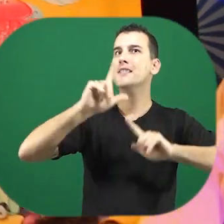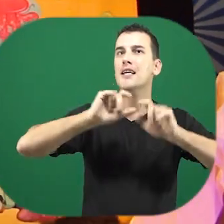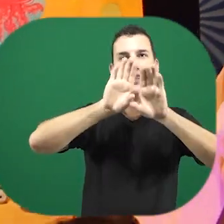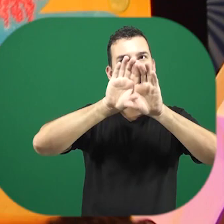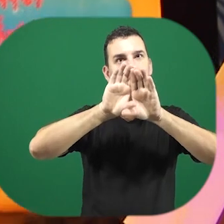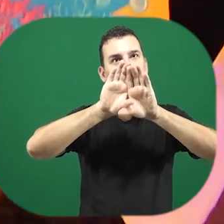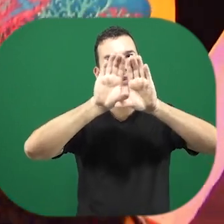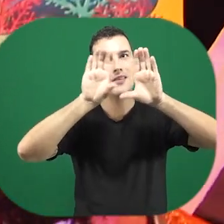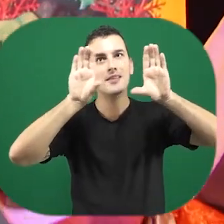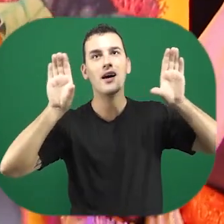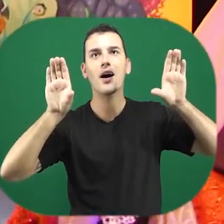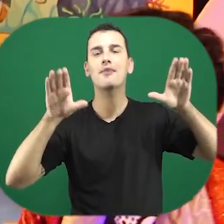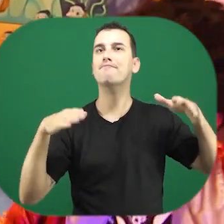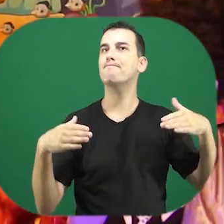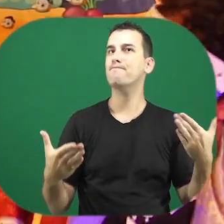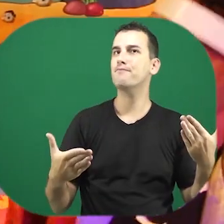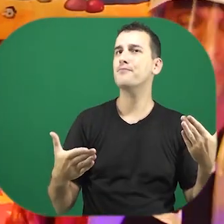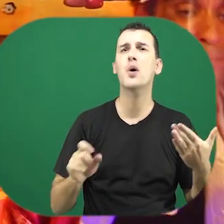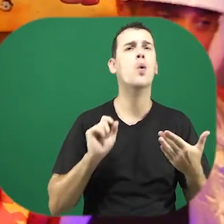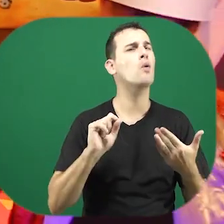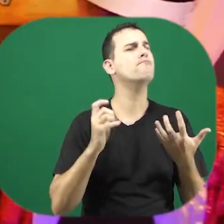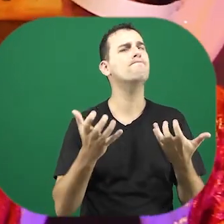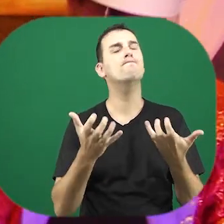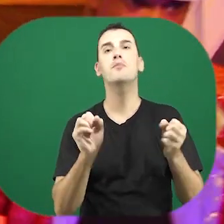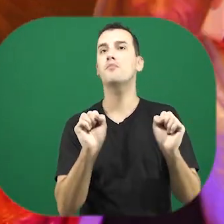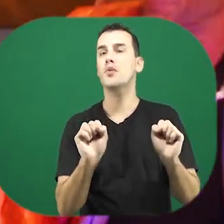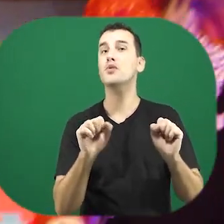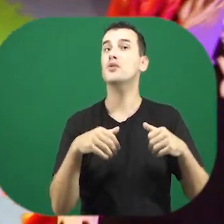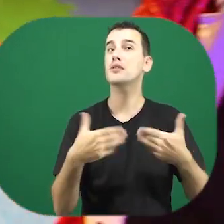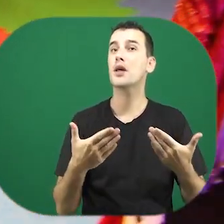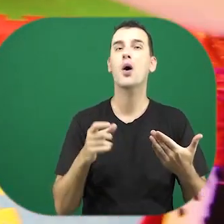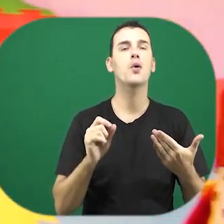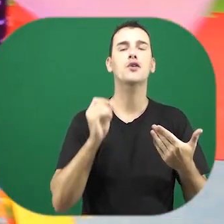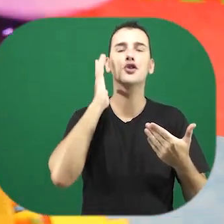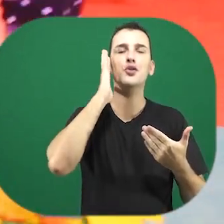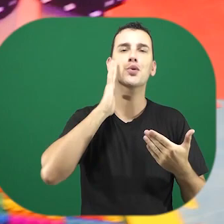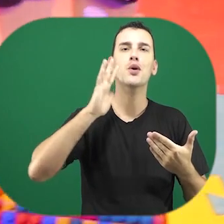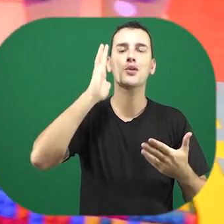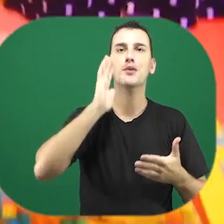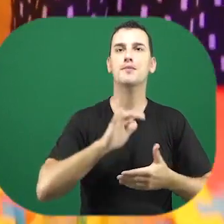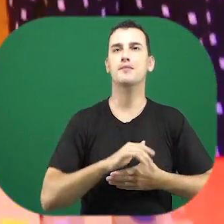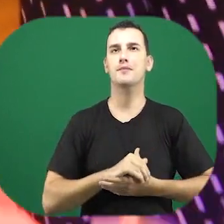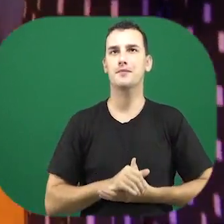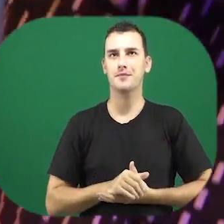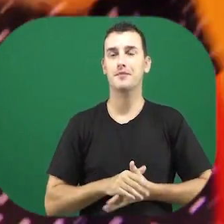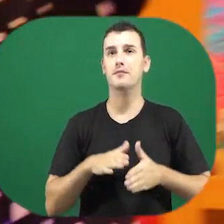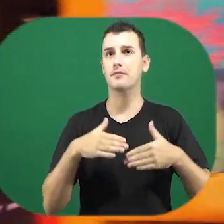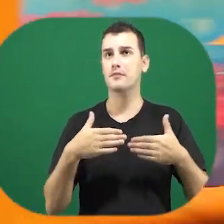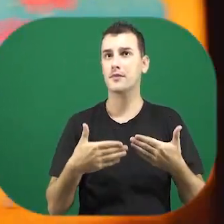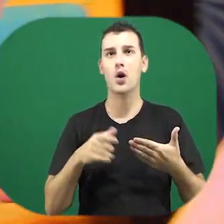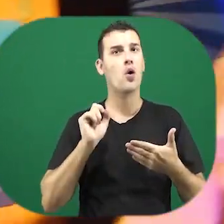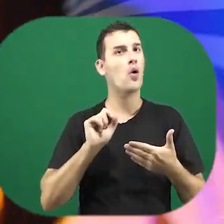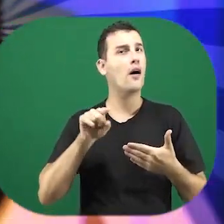céu? Sempre que você desejar, pequena grande sonhadora. Então, esse não foi